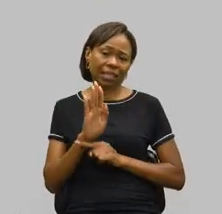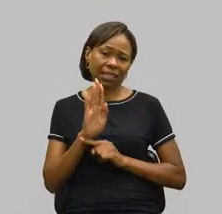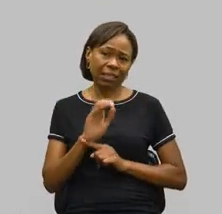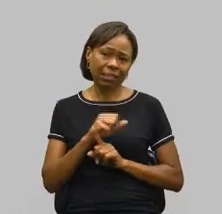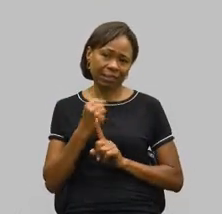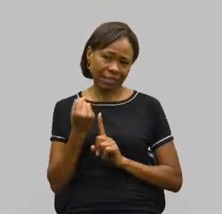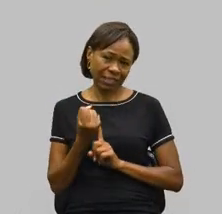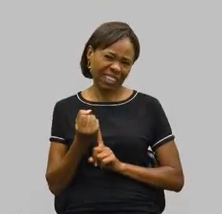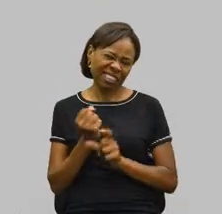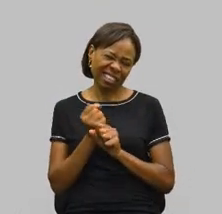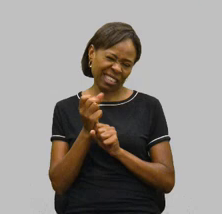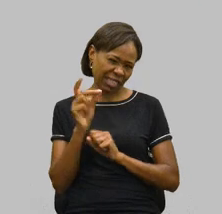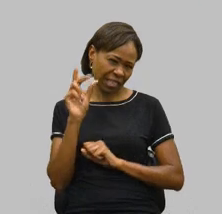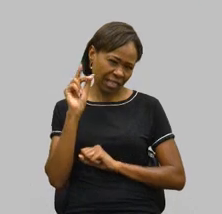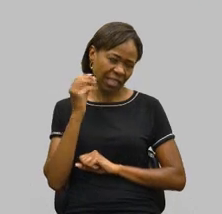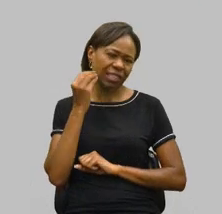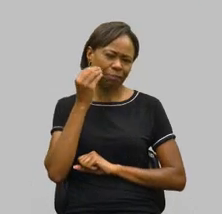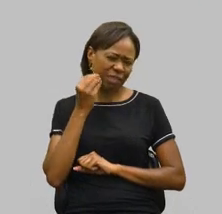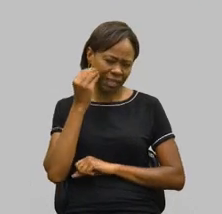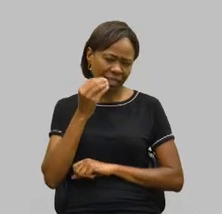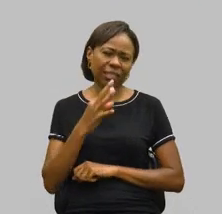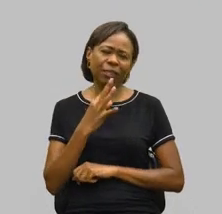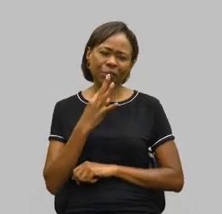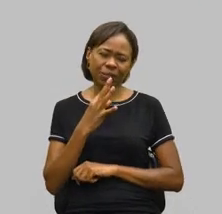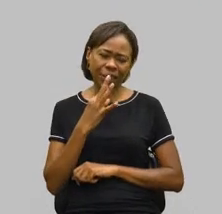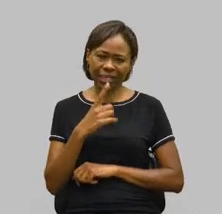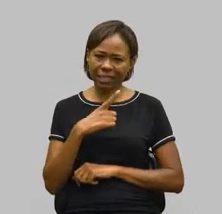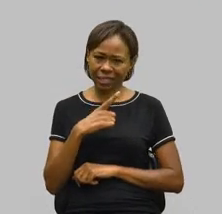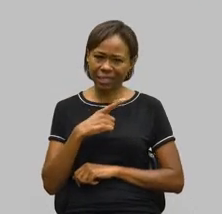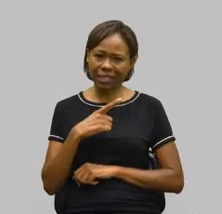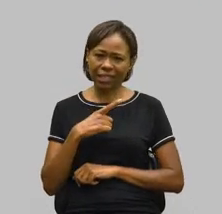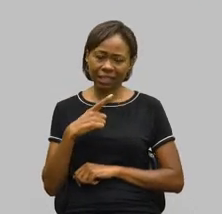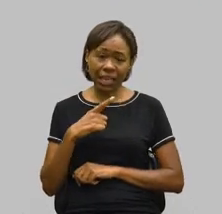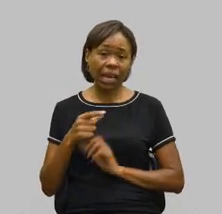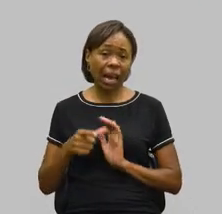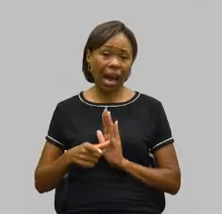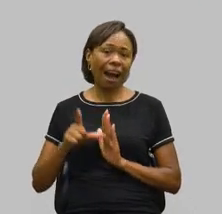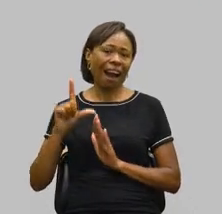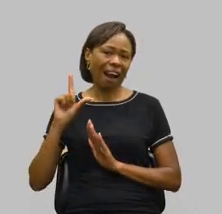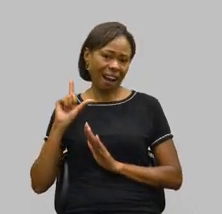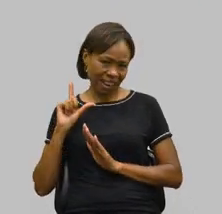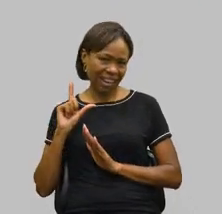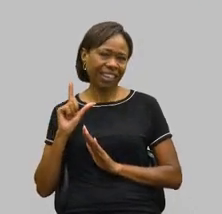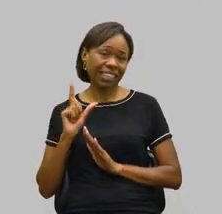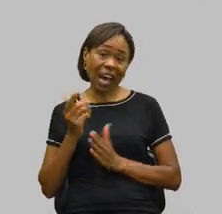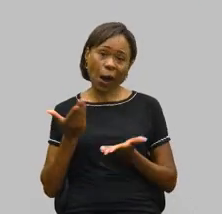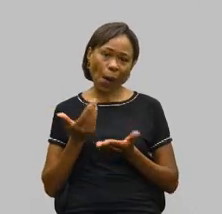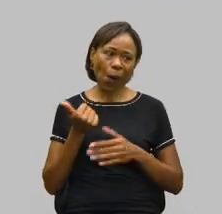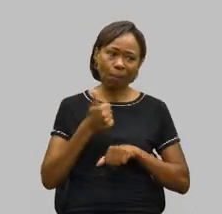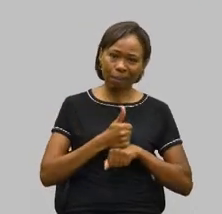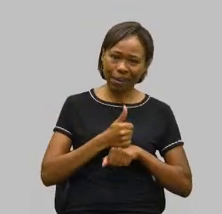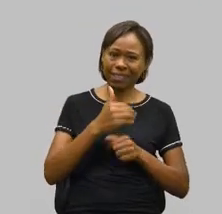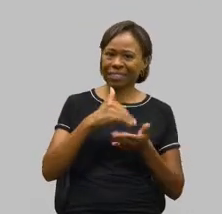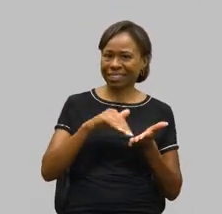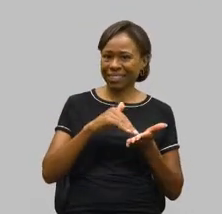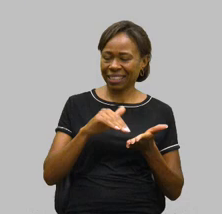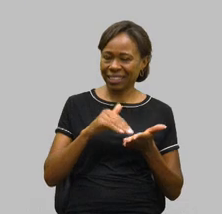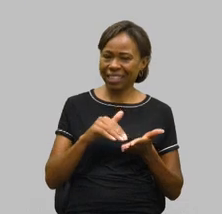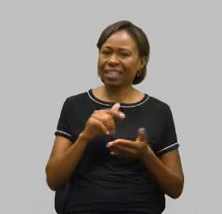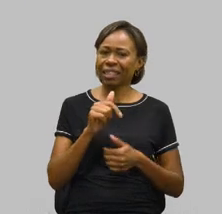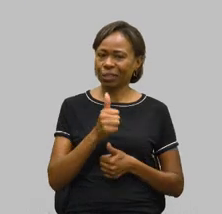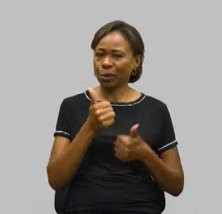eh tem experiência tem conhecimento mesmo antes agora de assumir a secretaria então não tenho dúvidas que a secretaria tem as boas